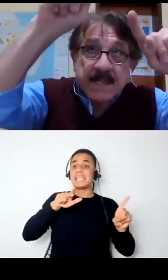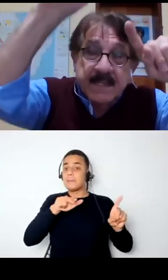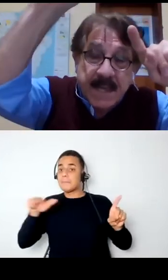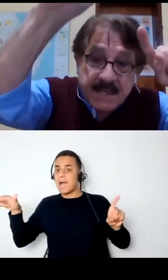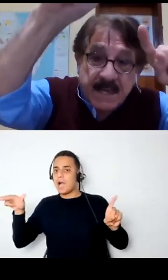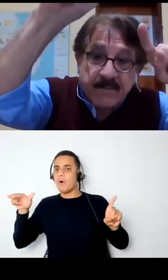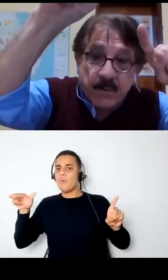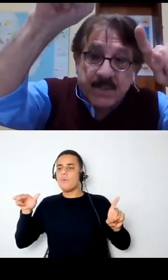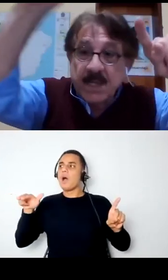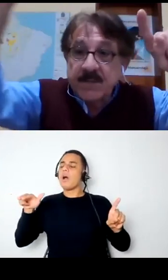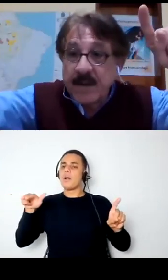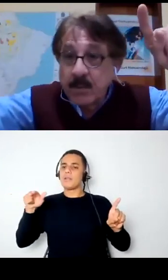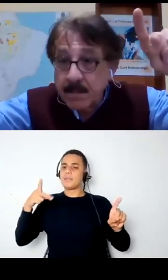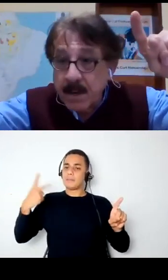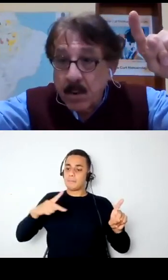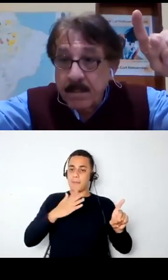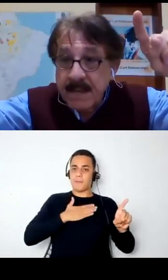Caingangue,